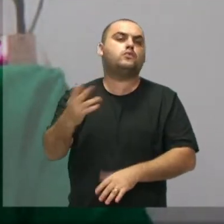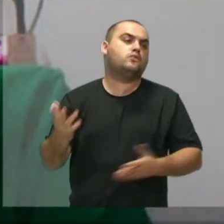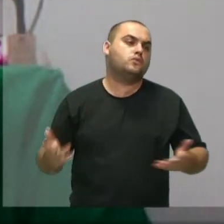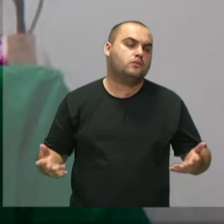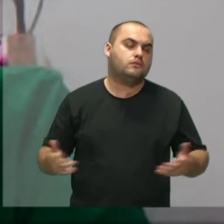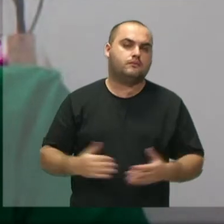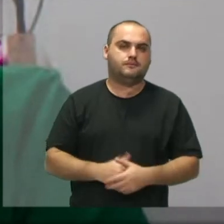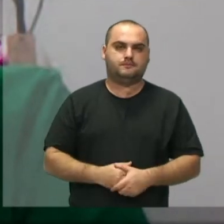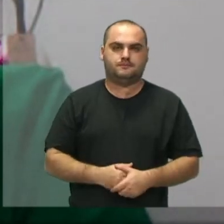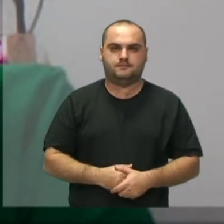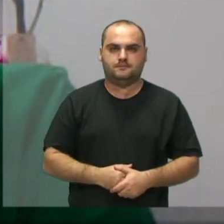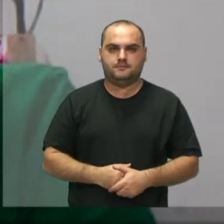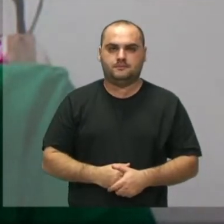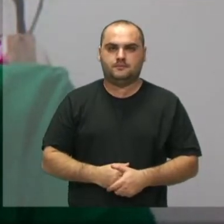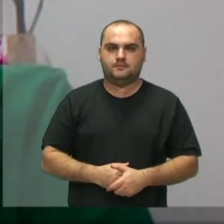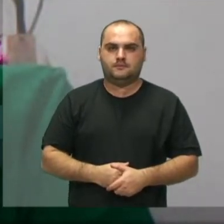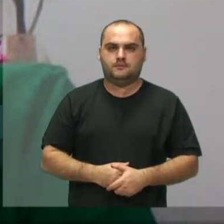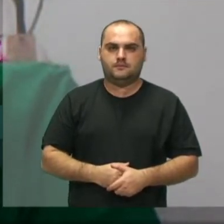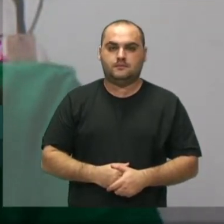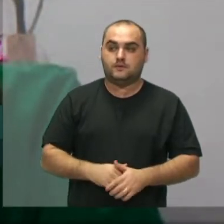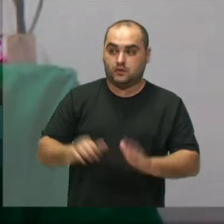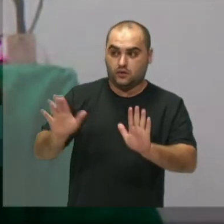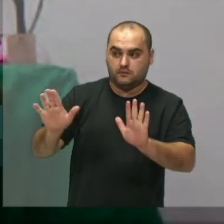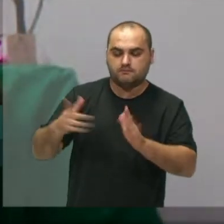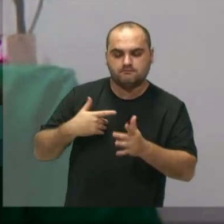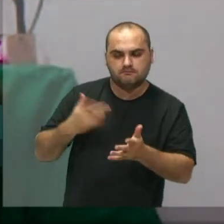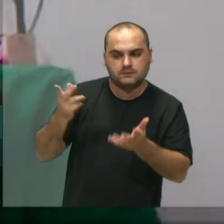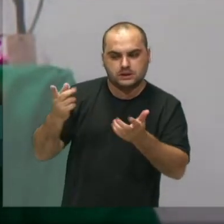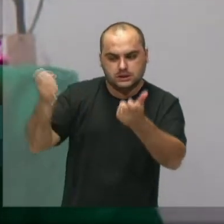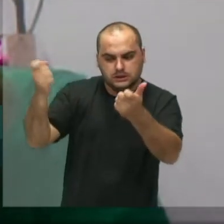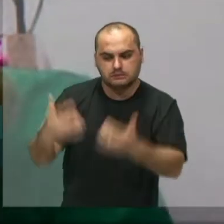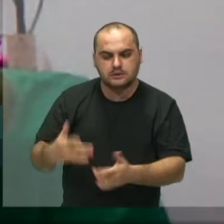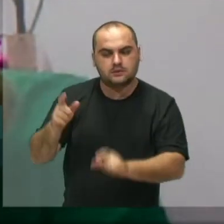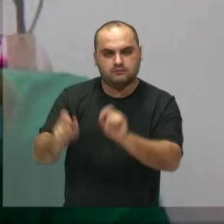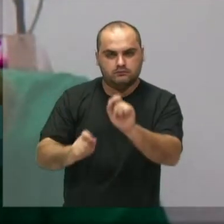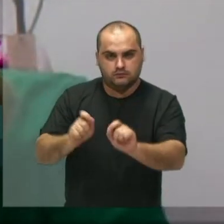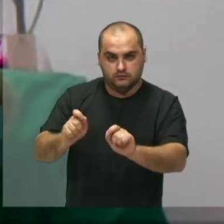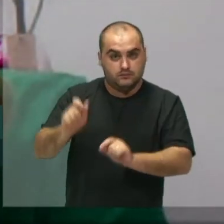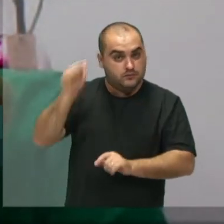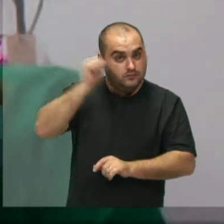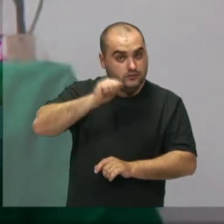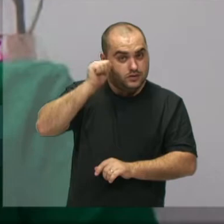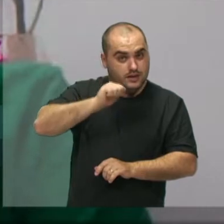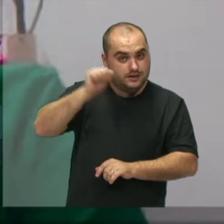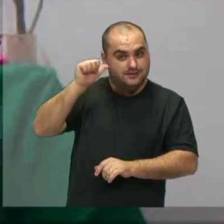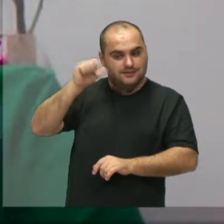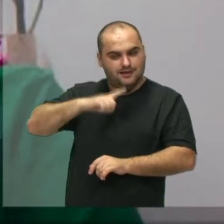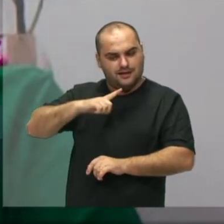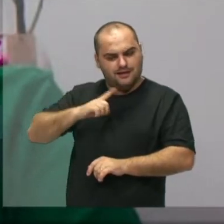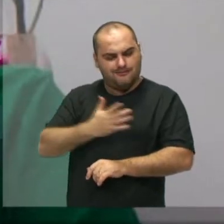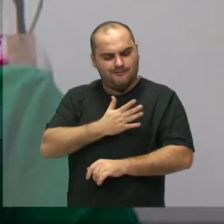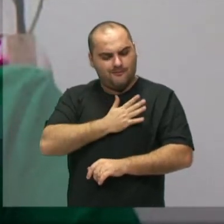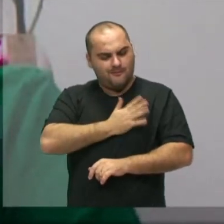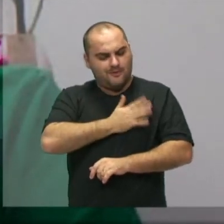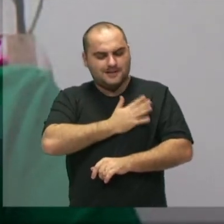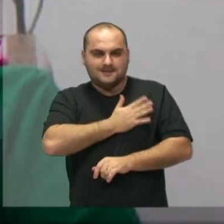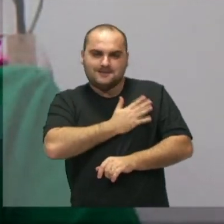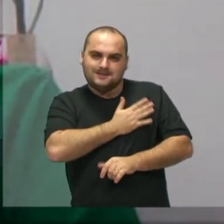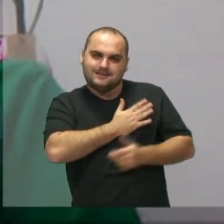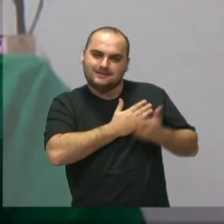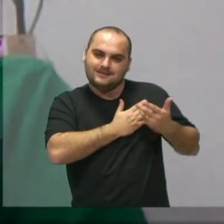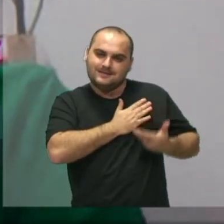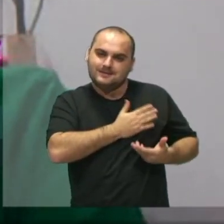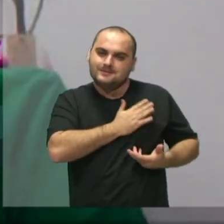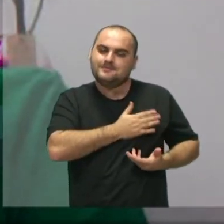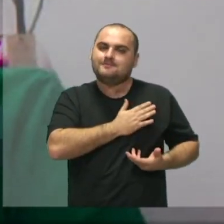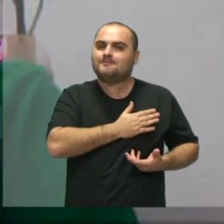Eu sempre falo que a mulher, ela tem um lado mais coração, né? Ela